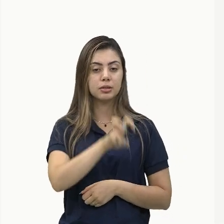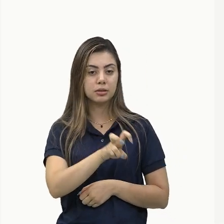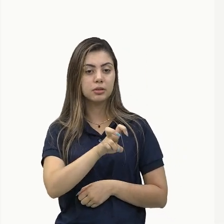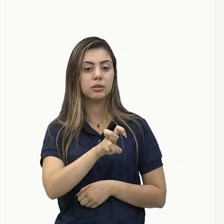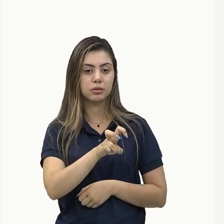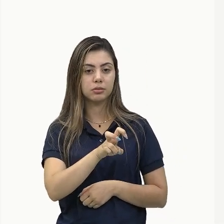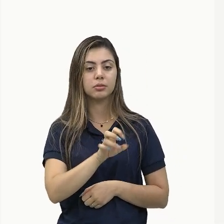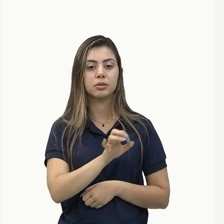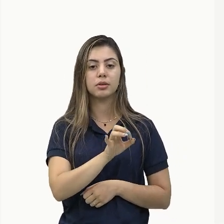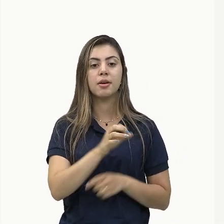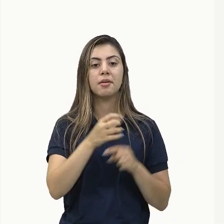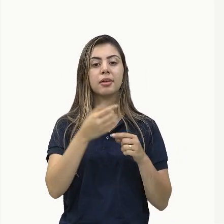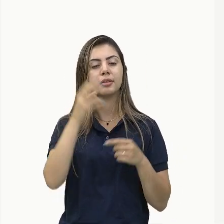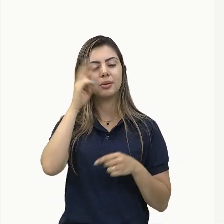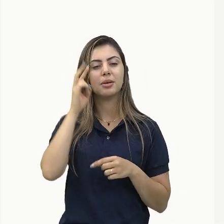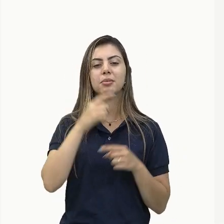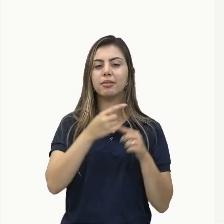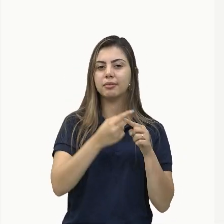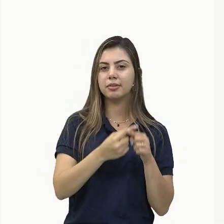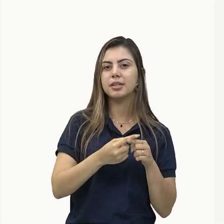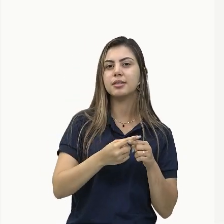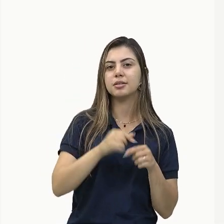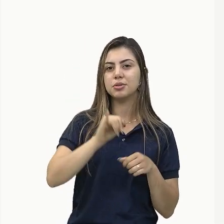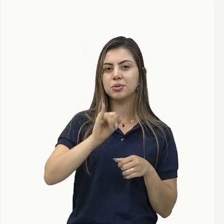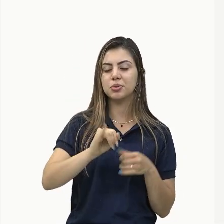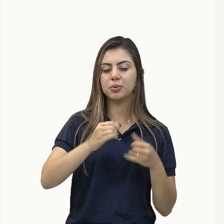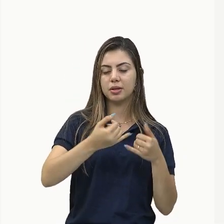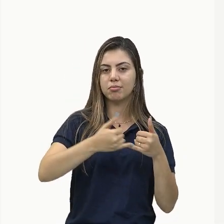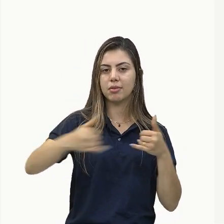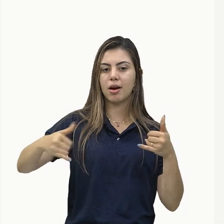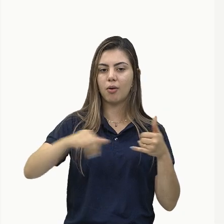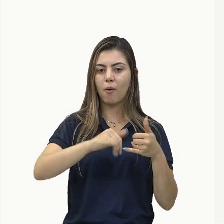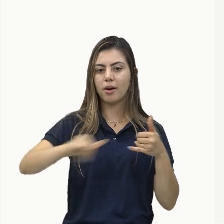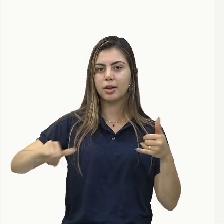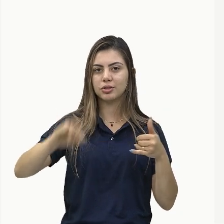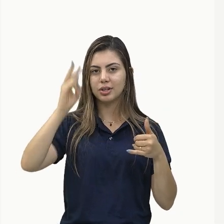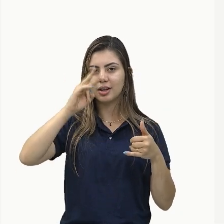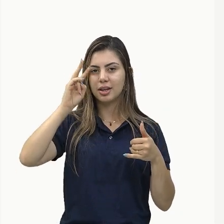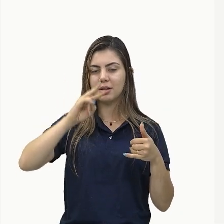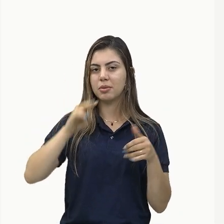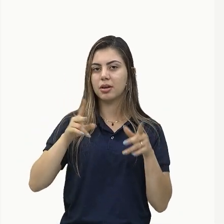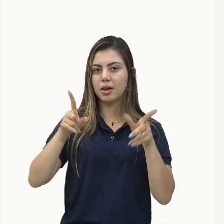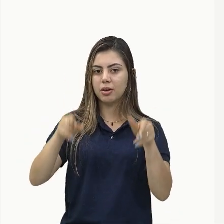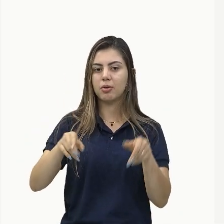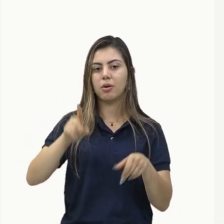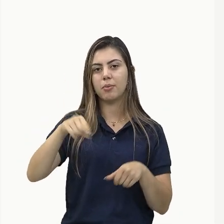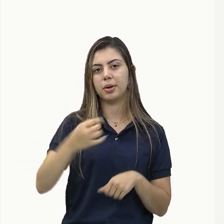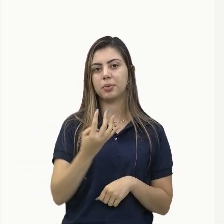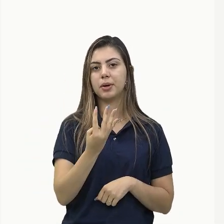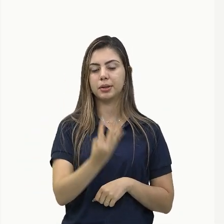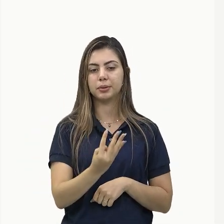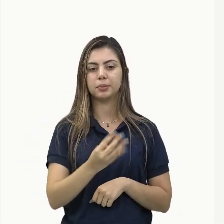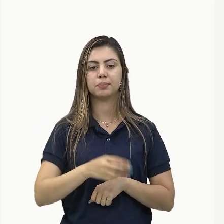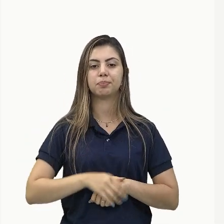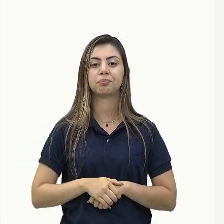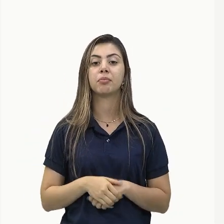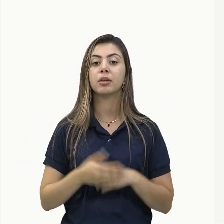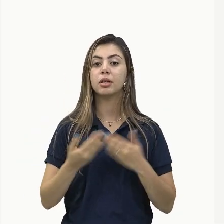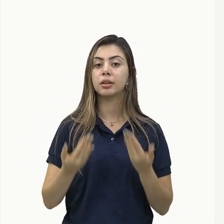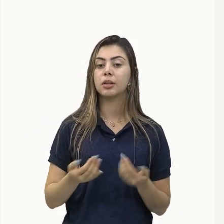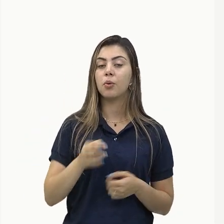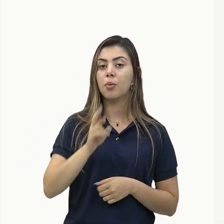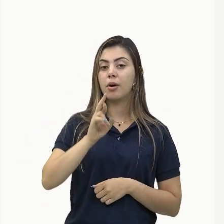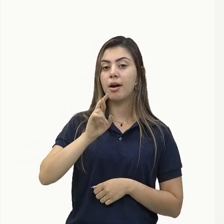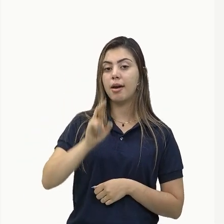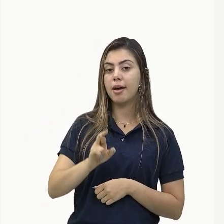sua resistência vezes a corrente. Lembrando que a corrente é igual para todos eles, a corrente é 4 amperes. O resistor 1 vale 5, está aqui,